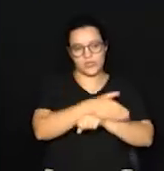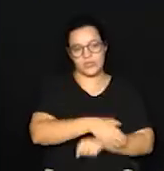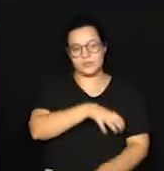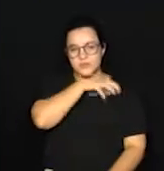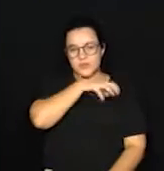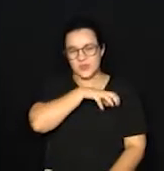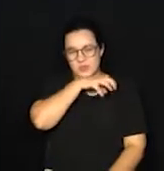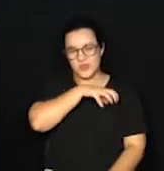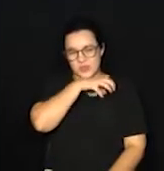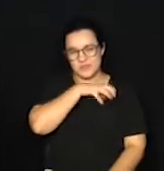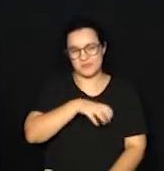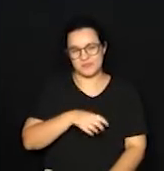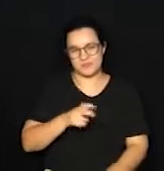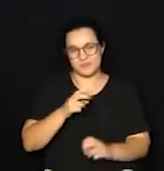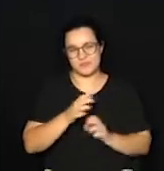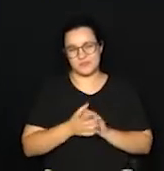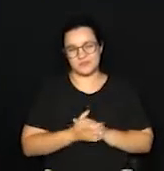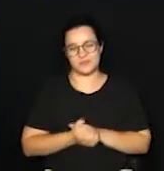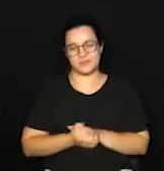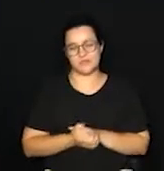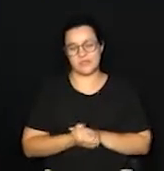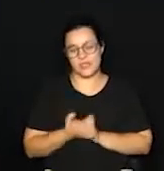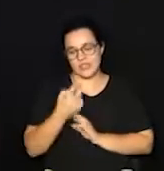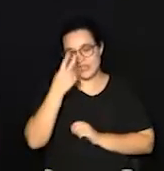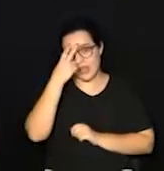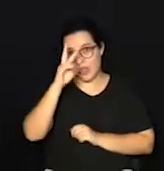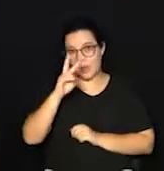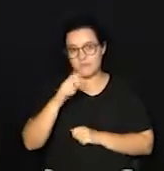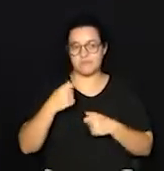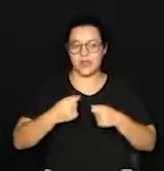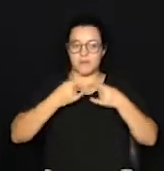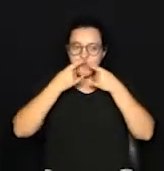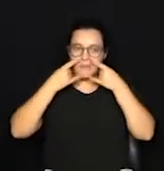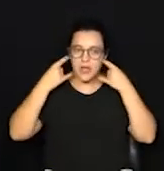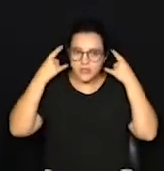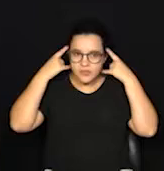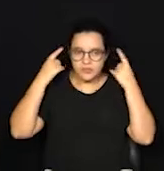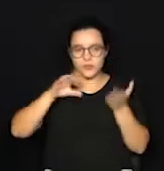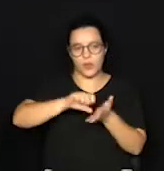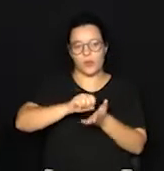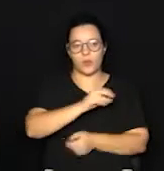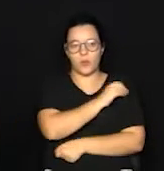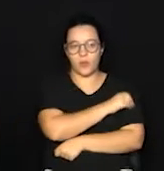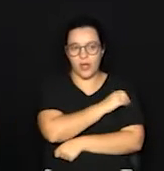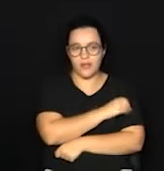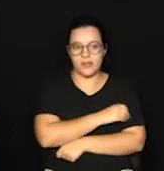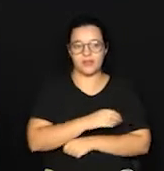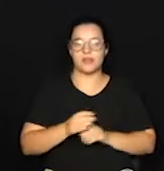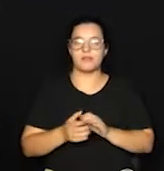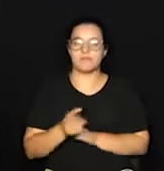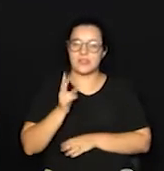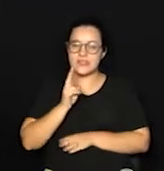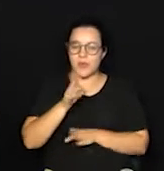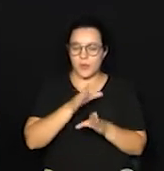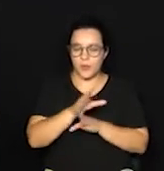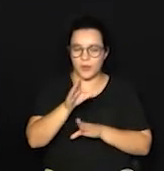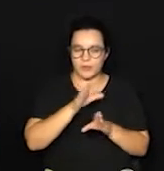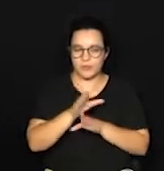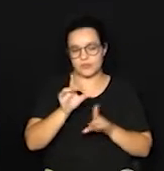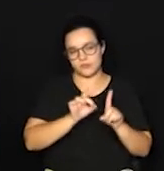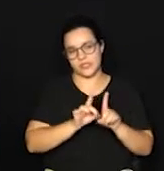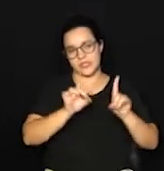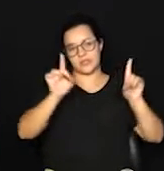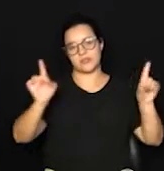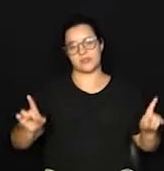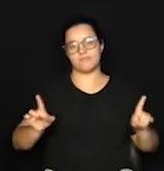o Parque Ecológico da cidade. Lembrando com todos os cuidados, né? A gente sempre fala aqui, a utilização de máscara,